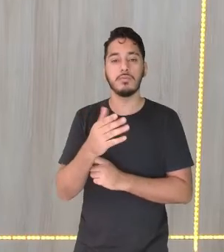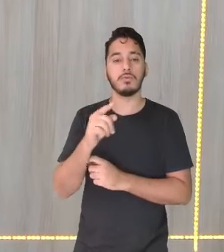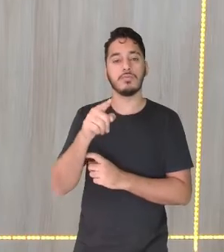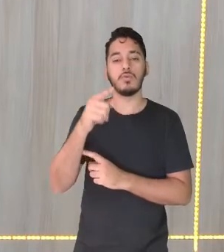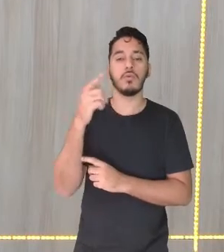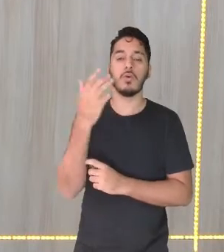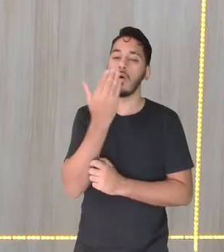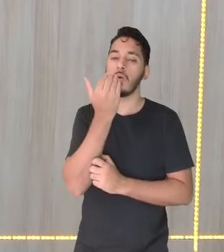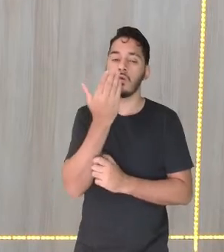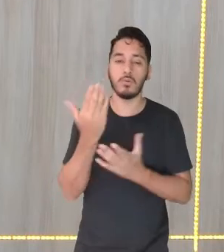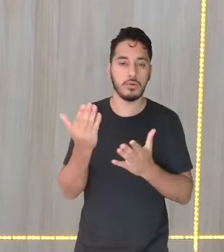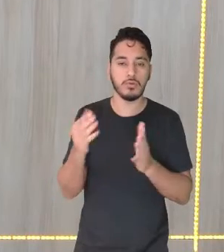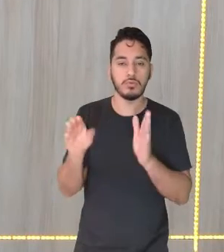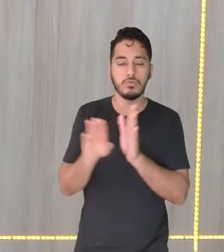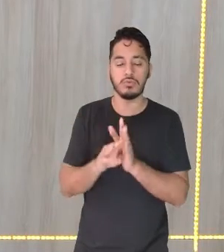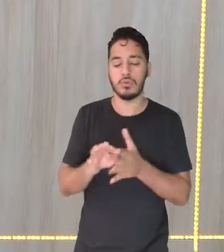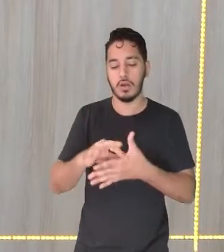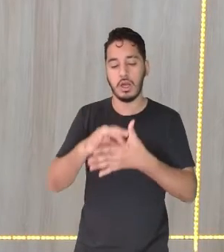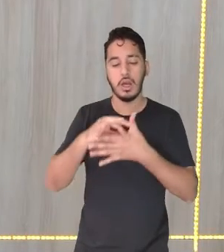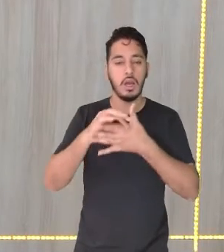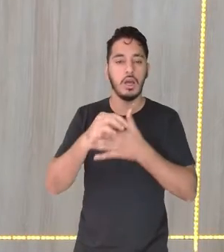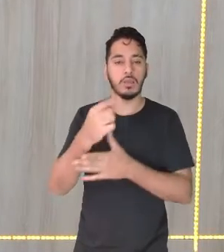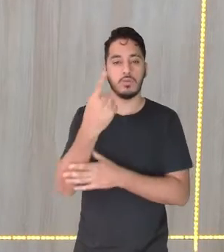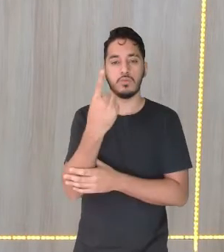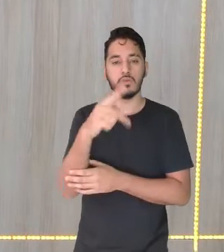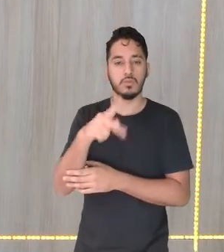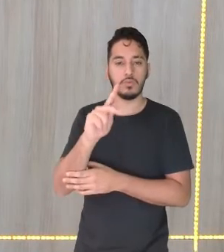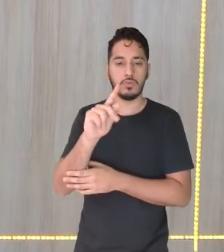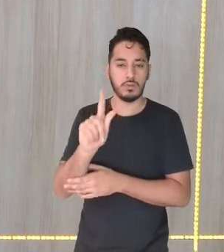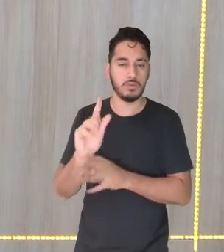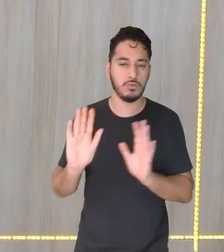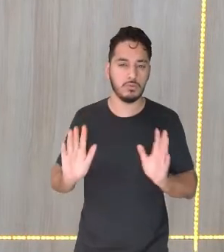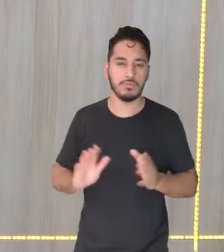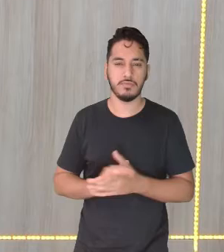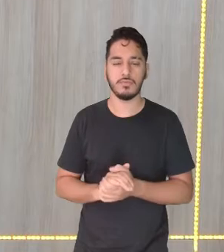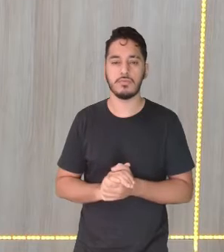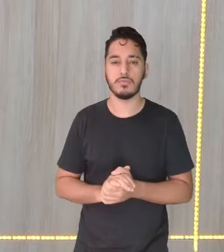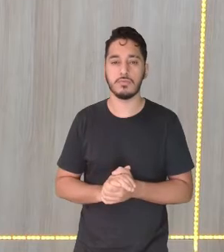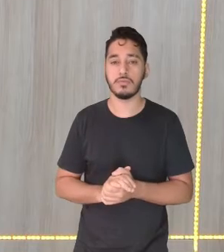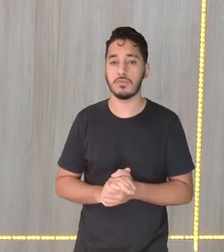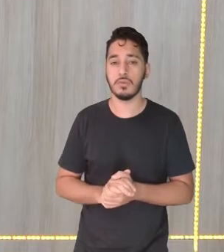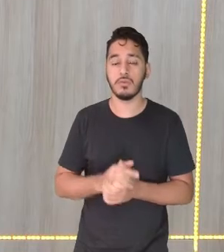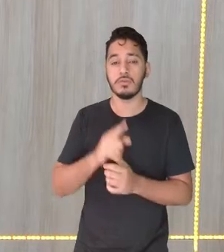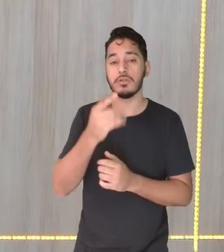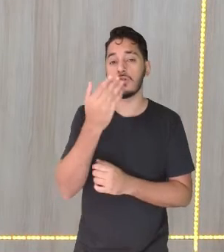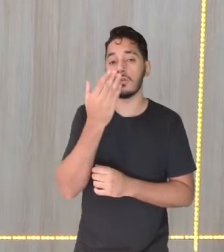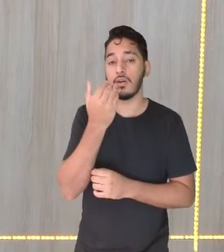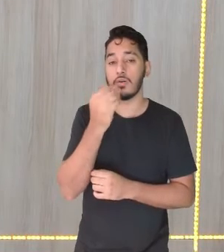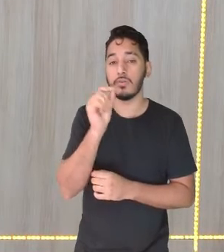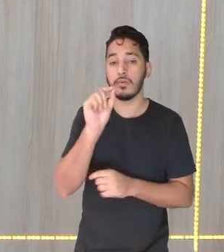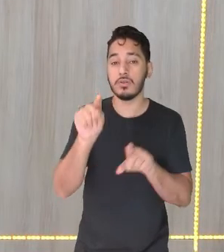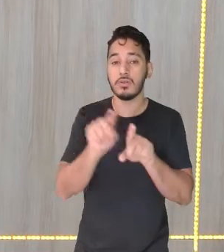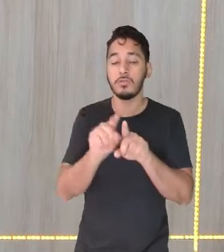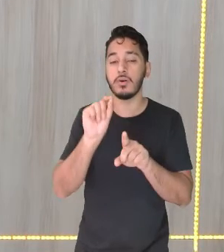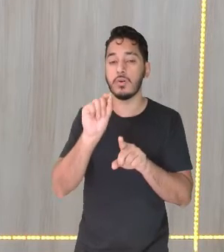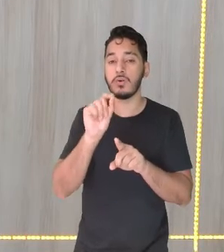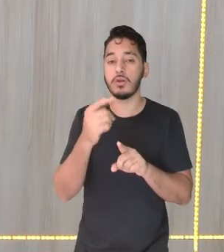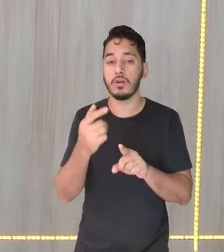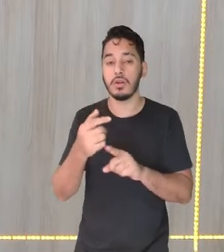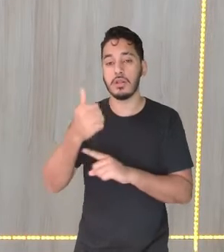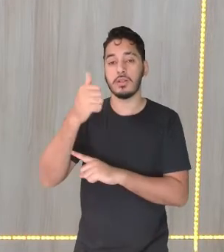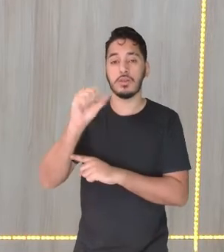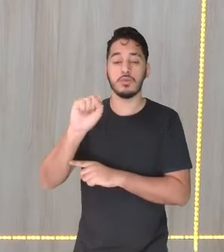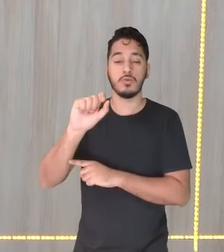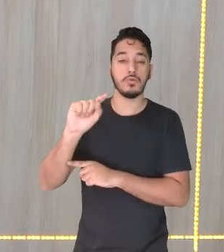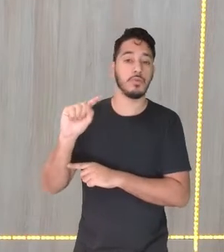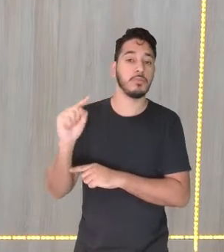você comer, quando comprou 1 quilo de carne por sei lá quantos reais, você está consumindo ali também, indiretamente,